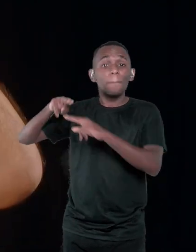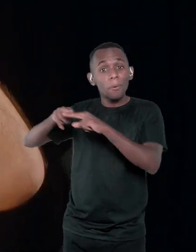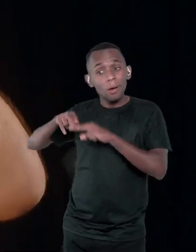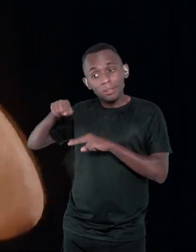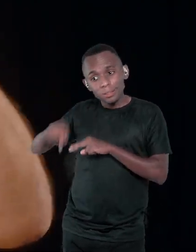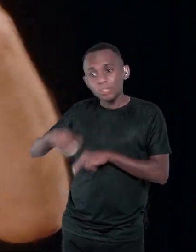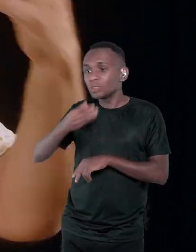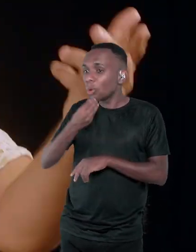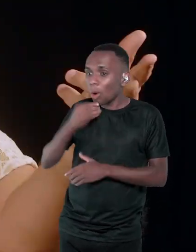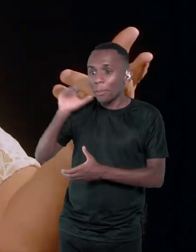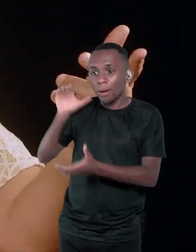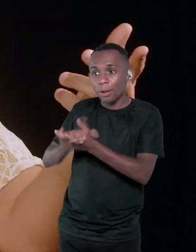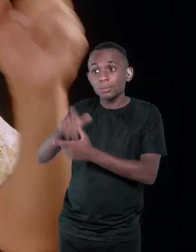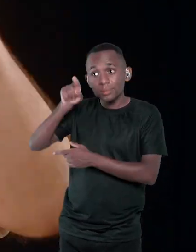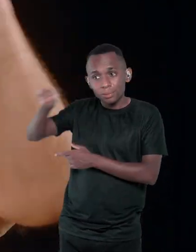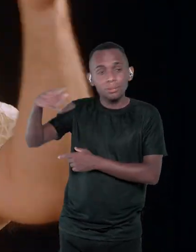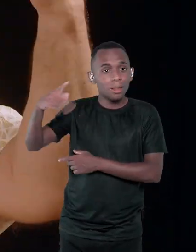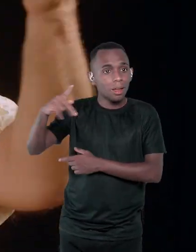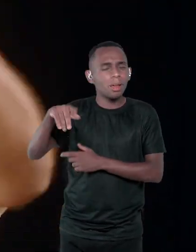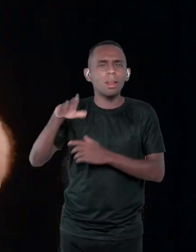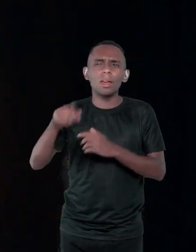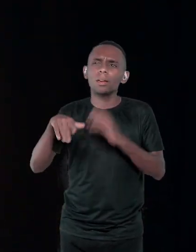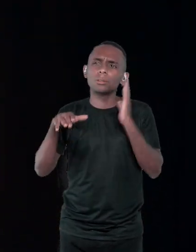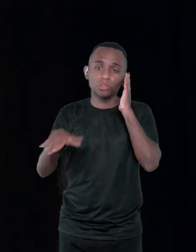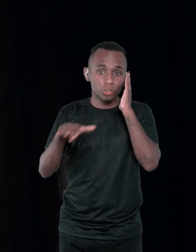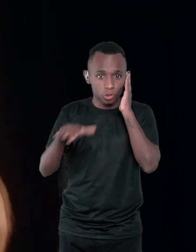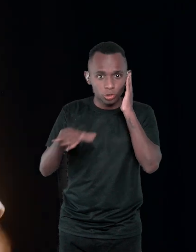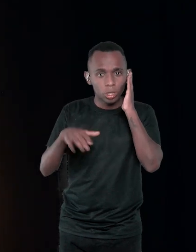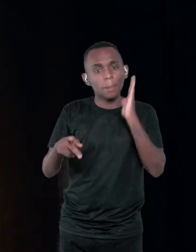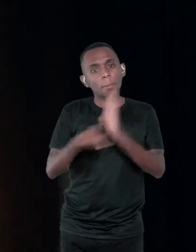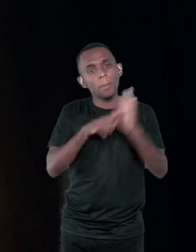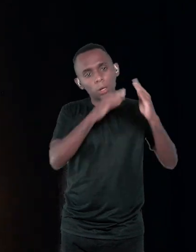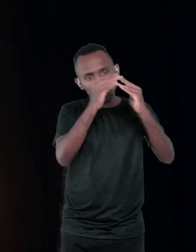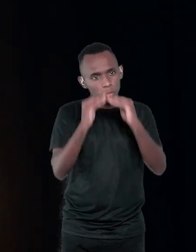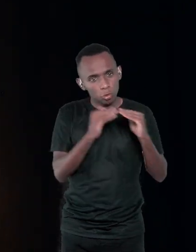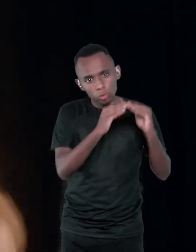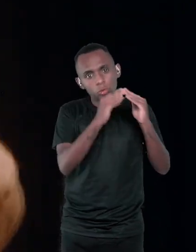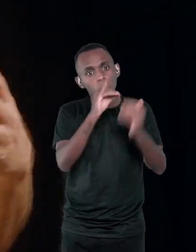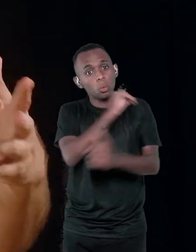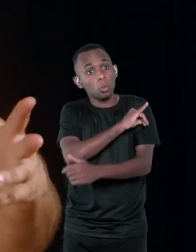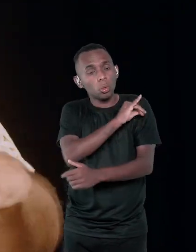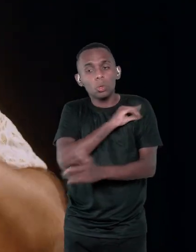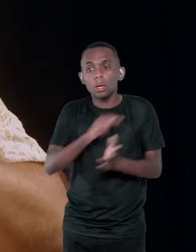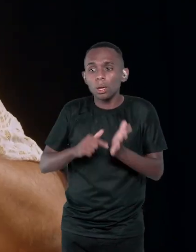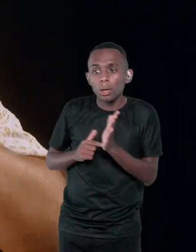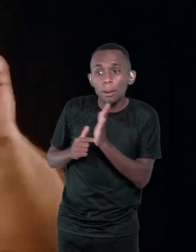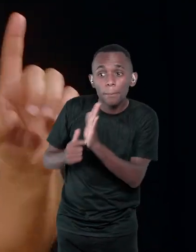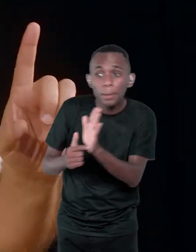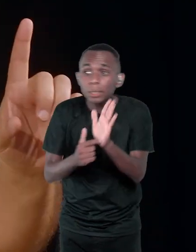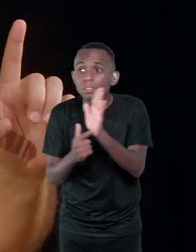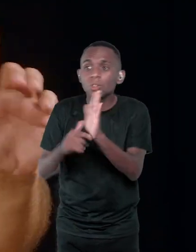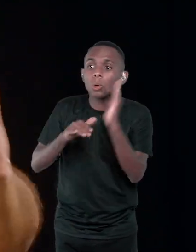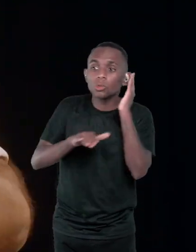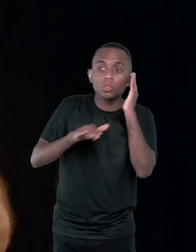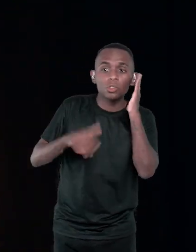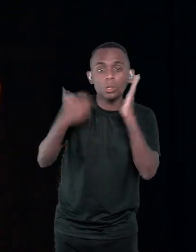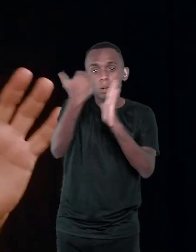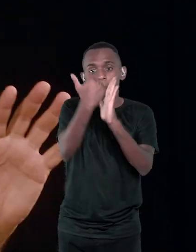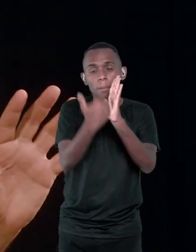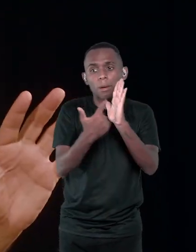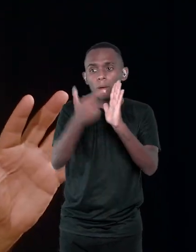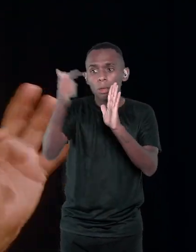dela, que era um DJ, se não me engano, do Vidigal, no Rio de Janeiro, que é uma comunidade, e que apresentou para ela DJs. E Elza era